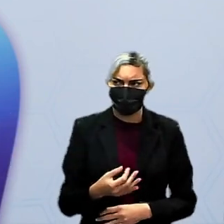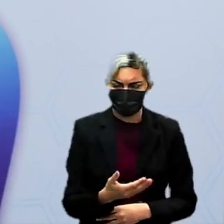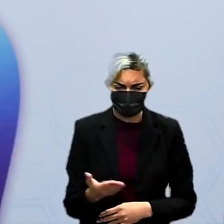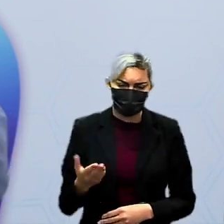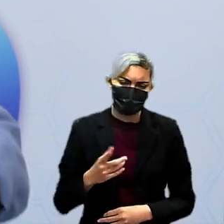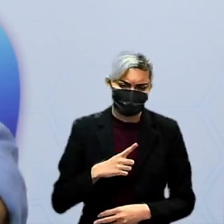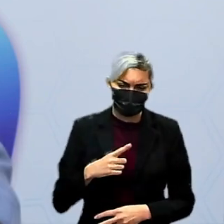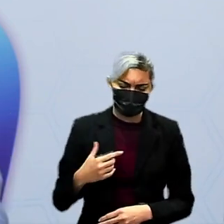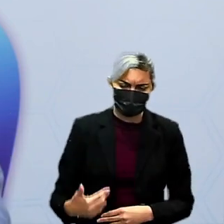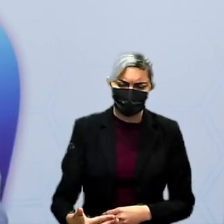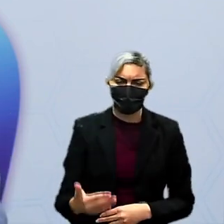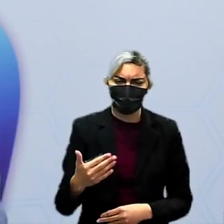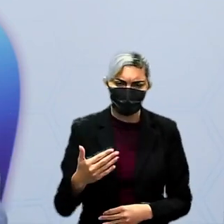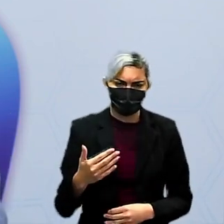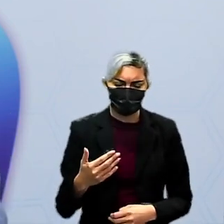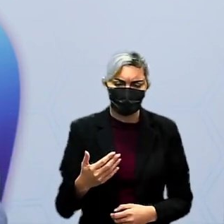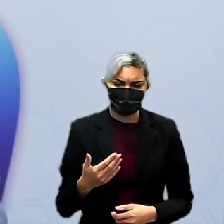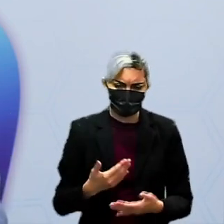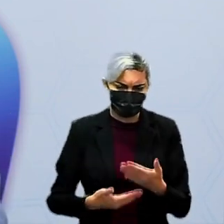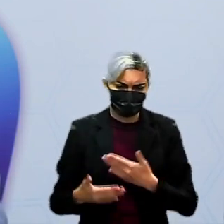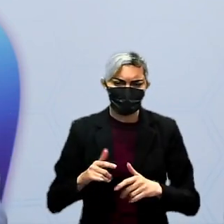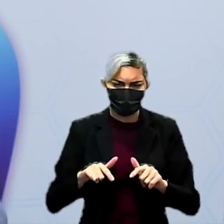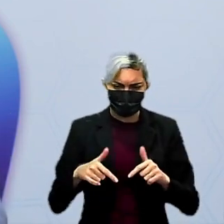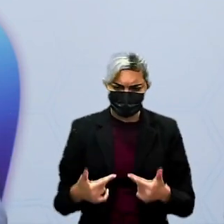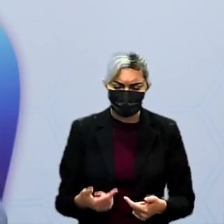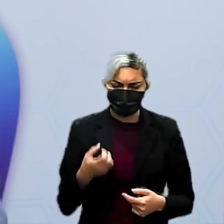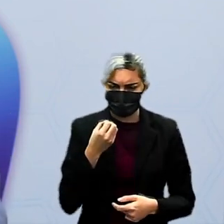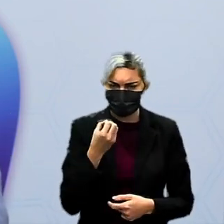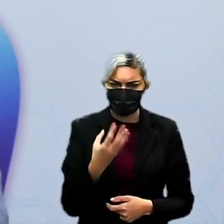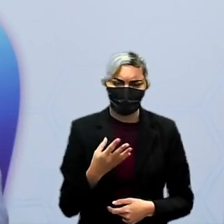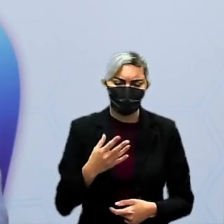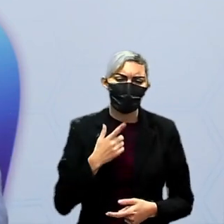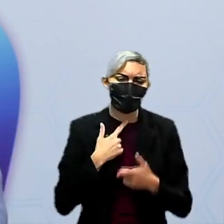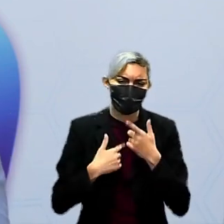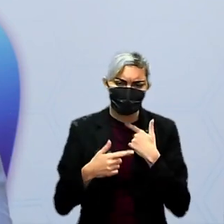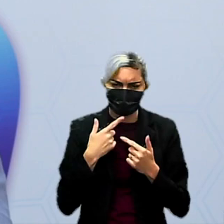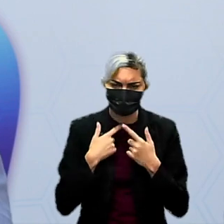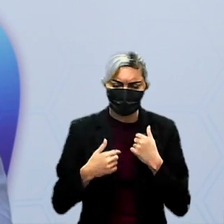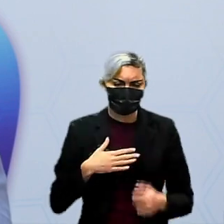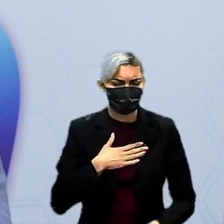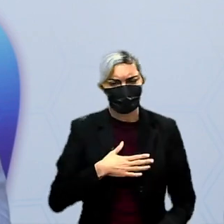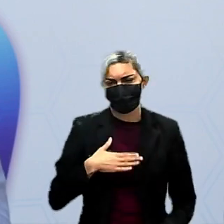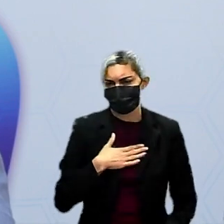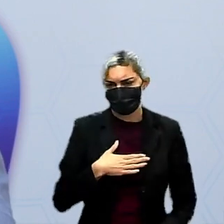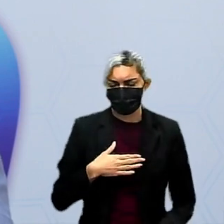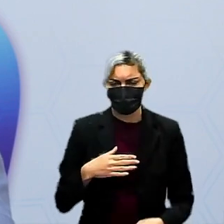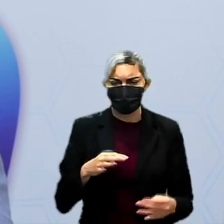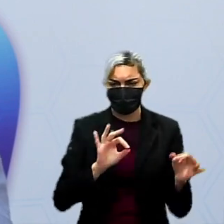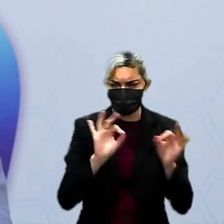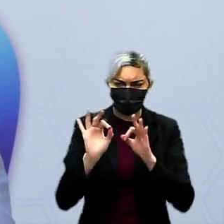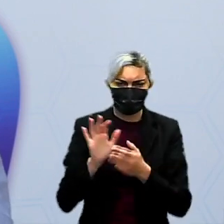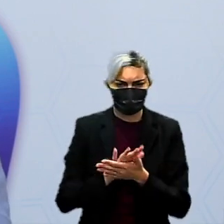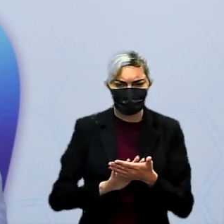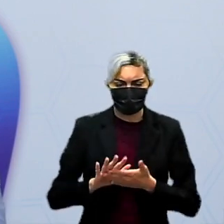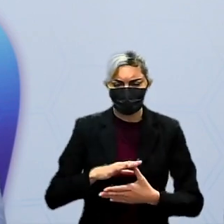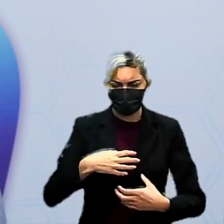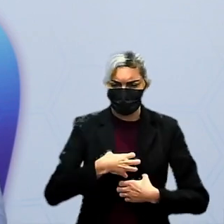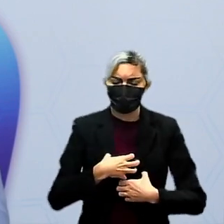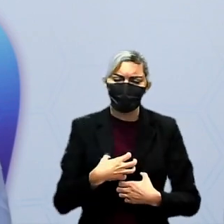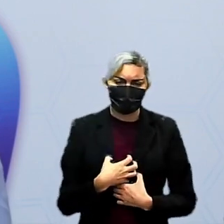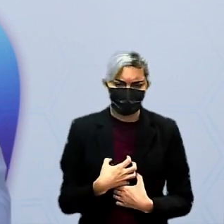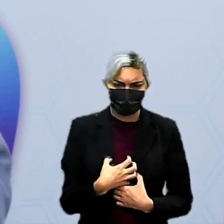a gente vai sim agir, né, com boa vontade, né, e prazer. Nada melhor do que a gente se